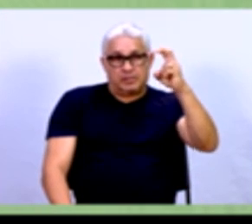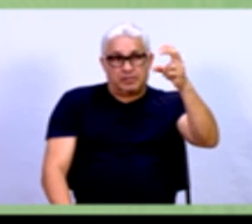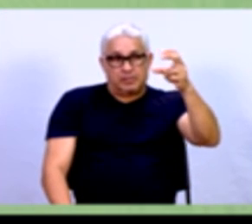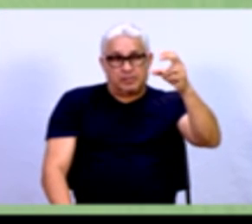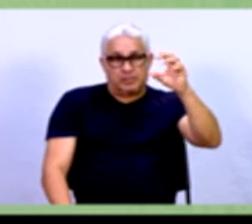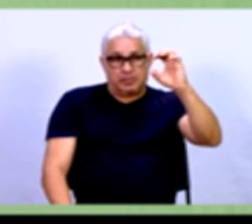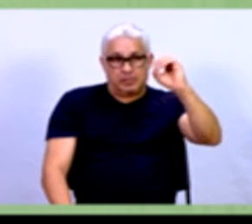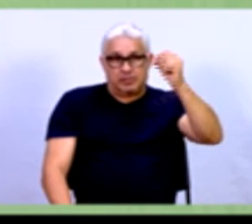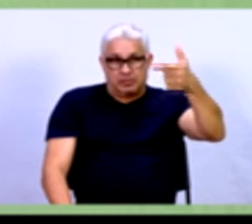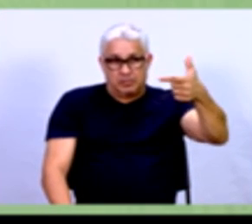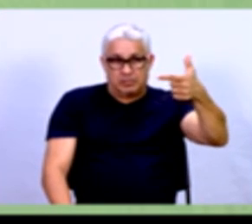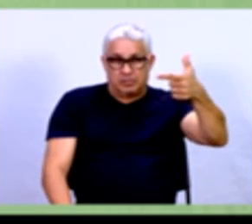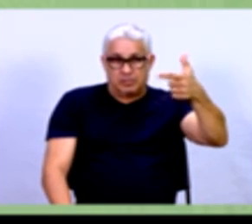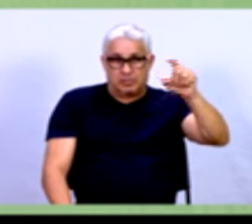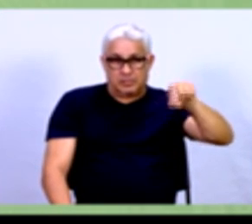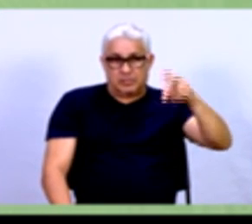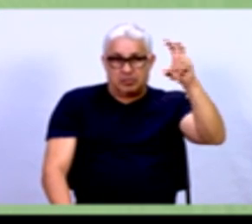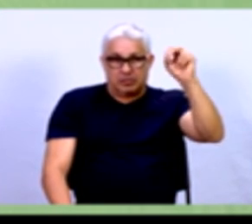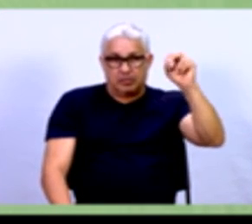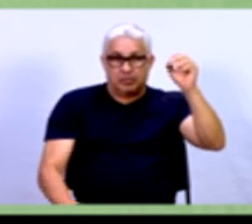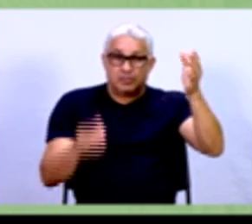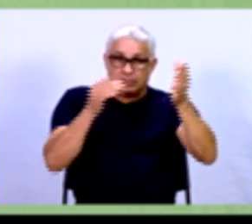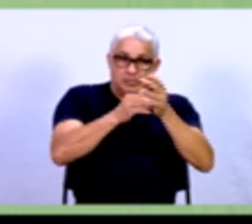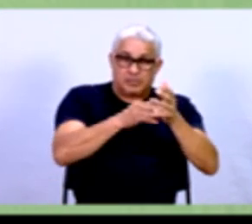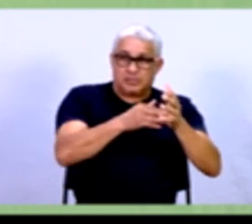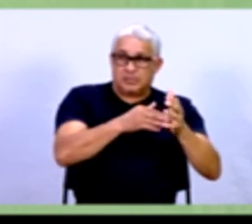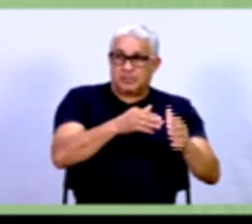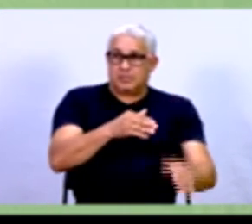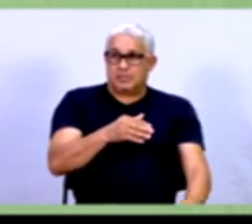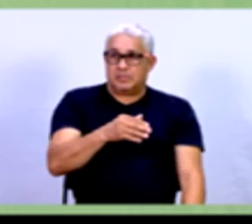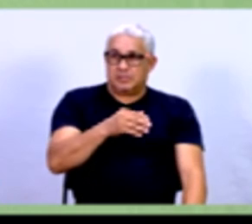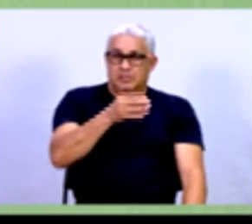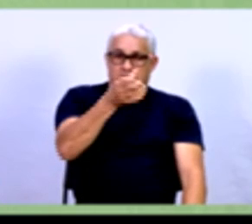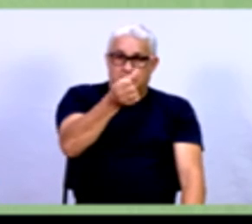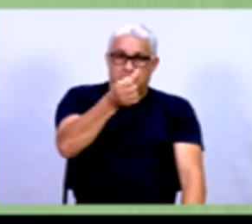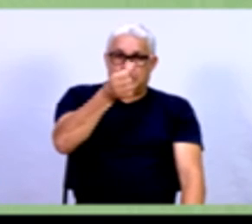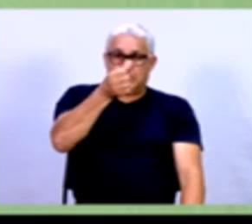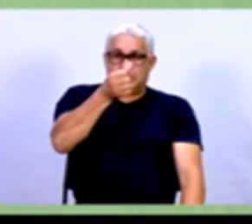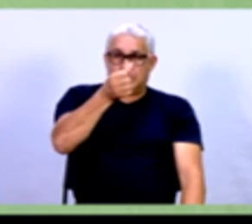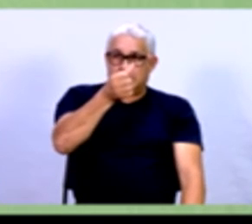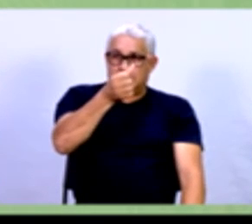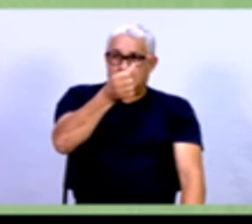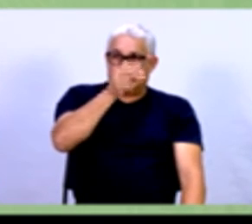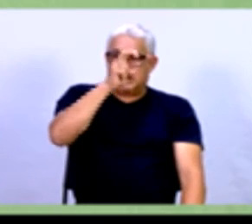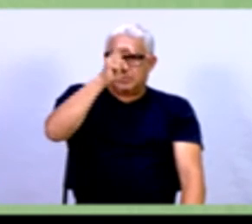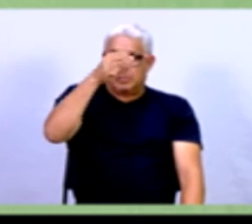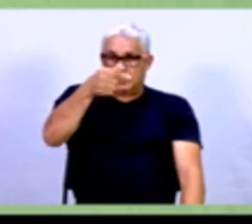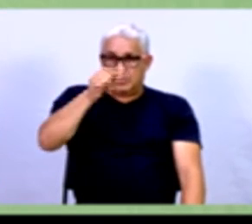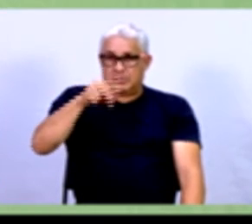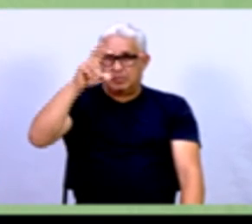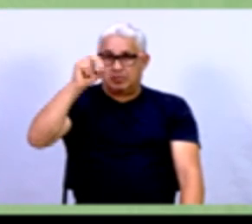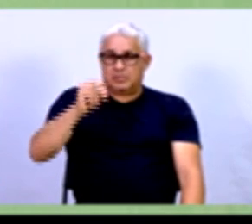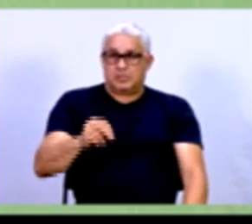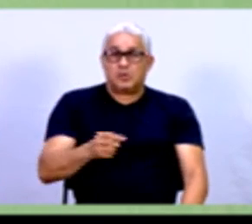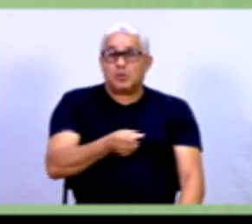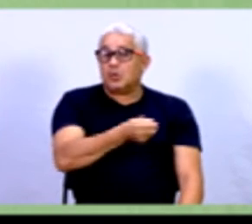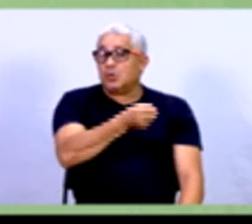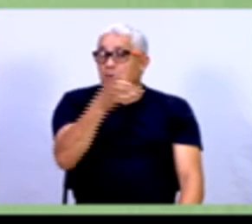até 657,50. Quantos que a gente tem dentro aqui da nossa amostra?